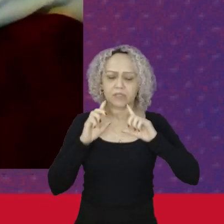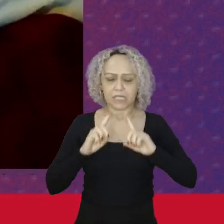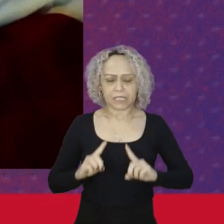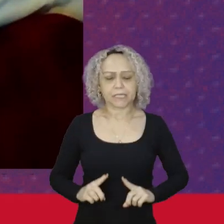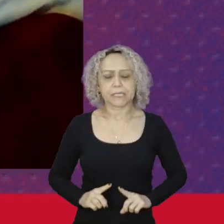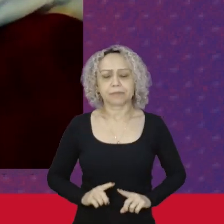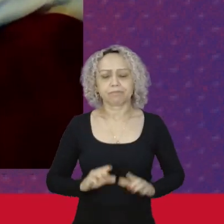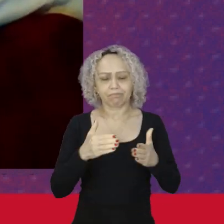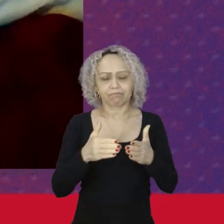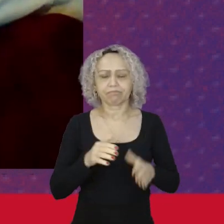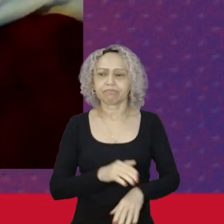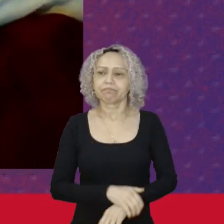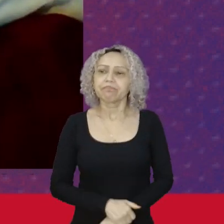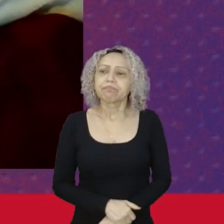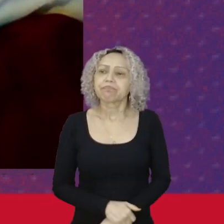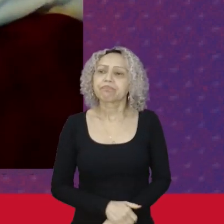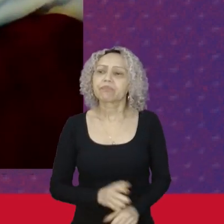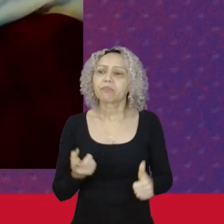Bom, primeiro,